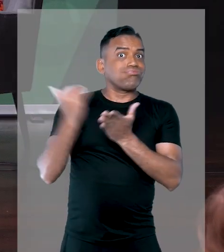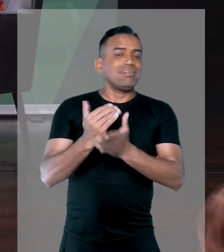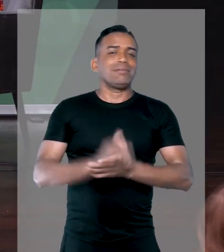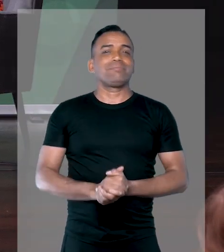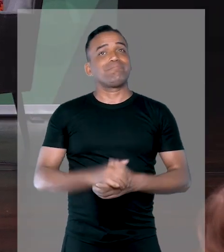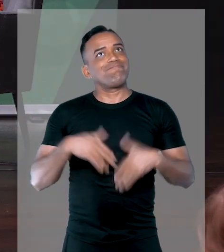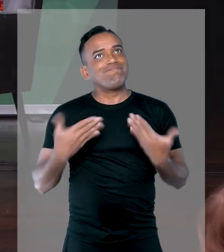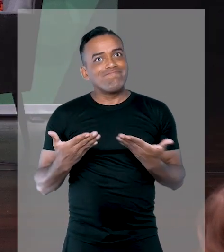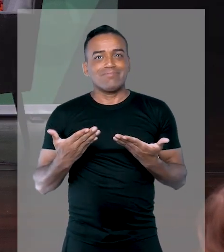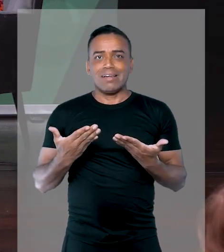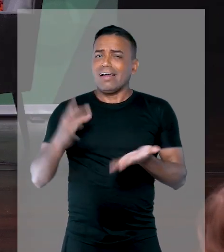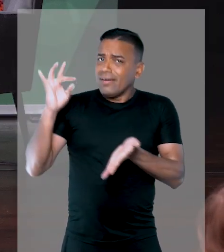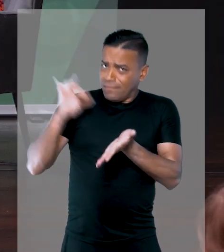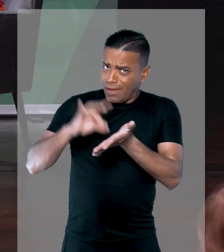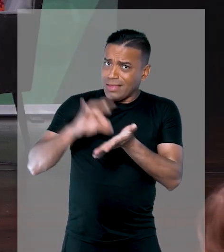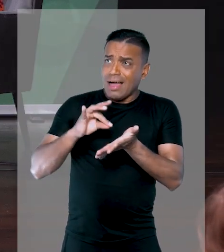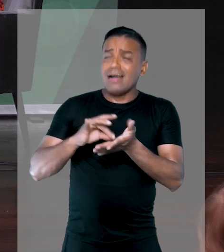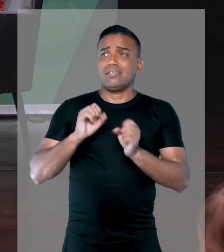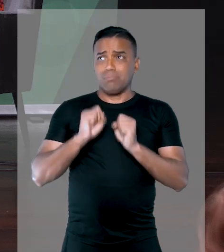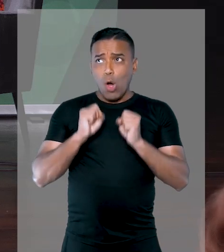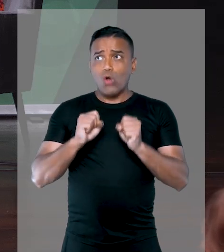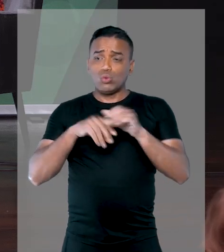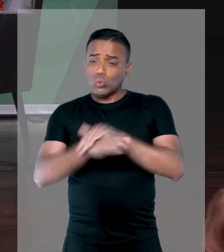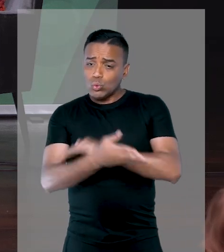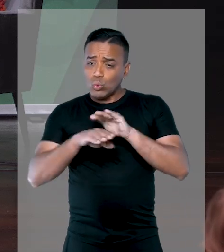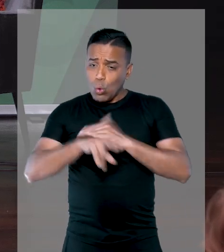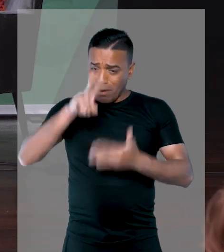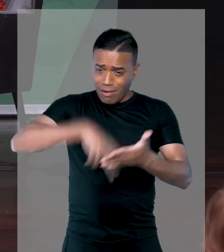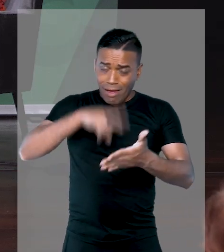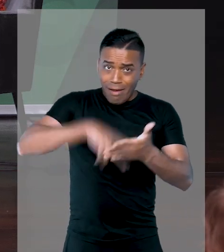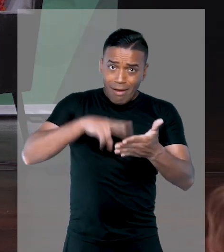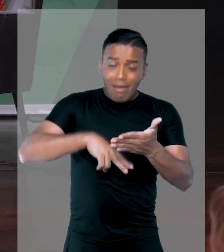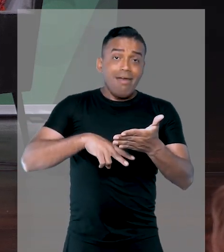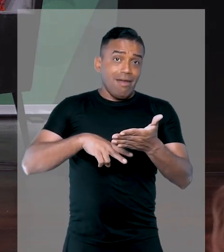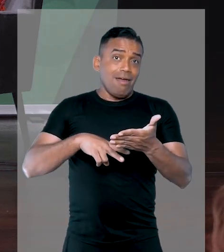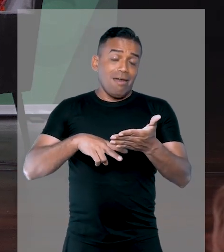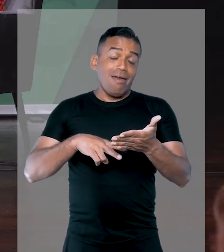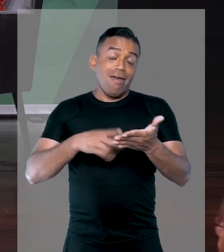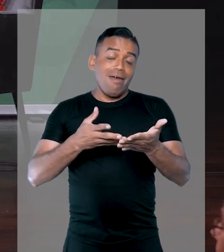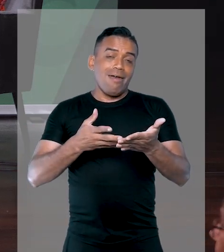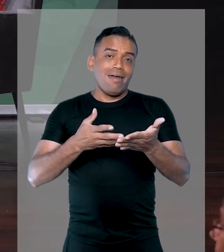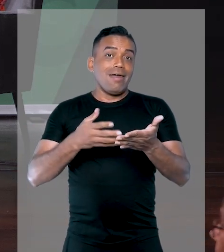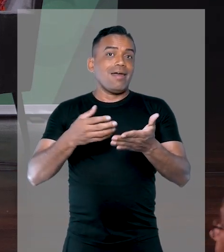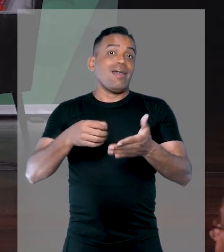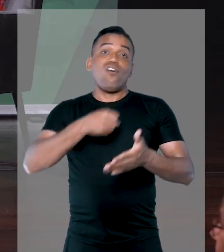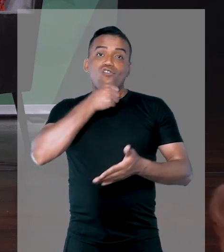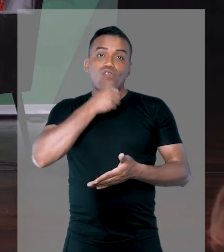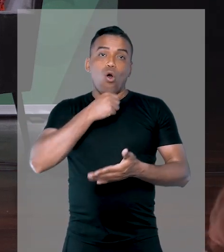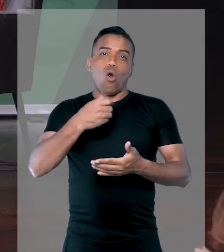na verdade, eu posso dizer que meu gosto pela leitura veio do meu vô, que está aqui, que não é o vô Alves, esse aqui é o vô